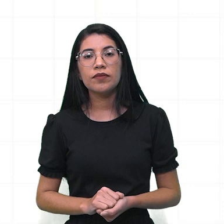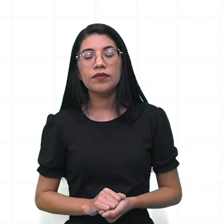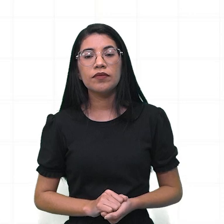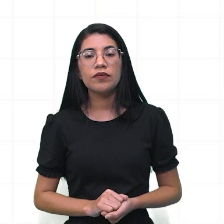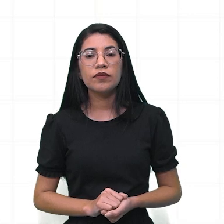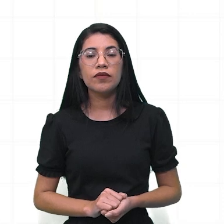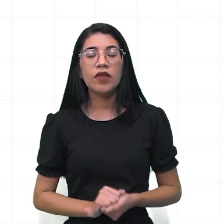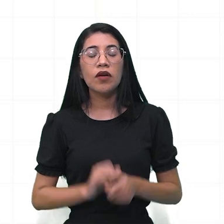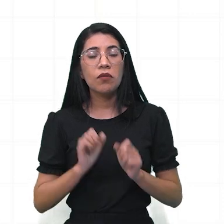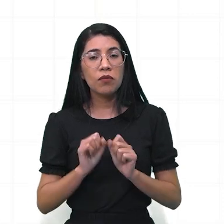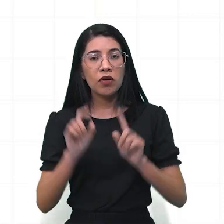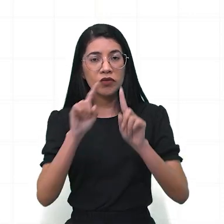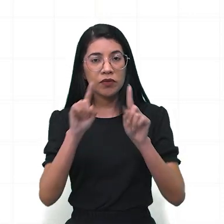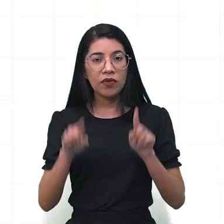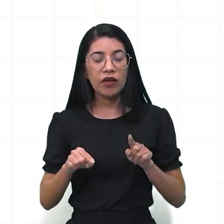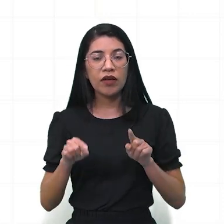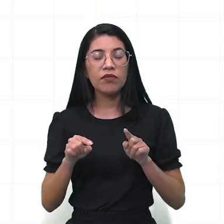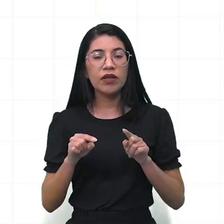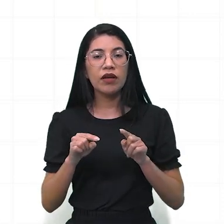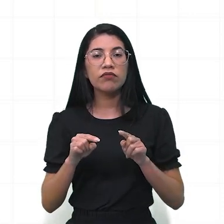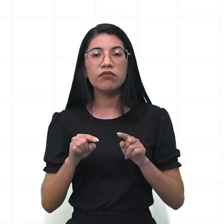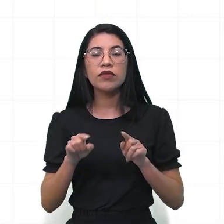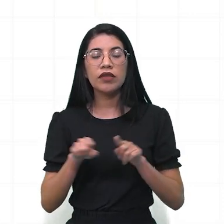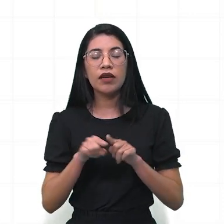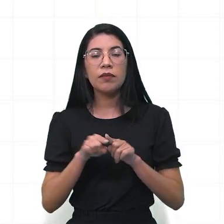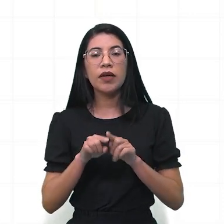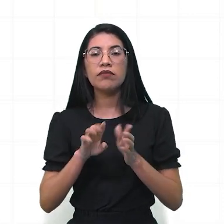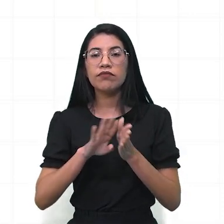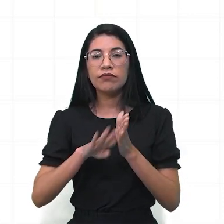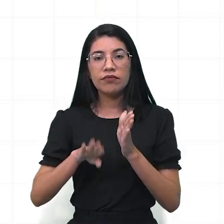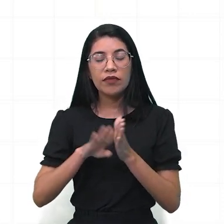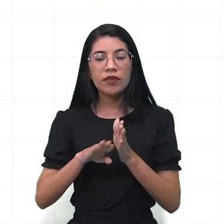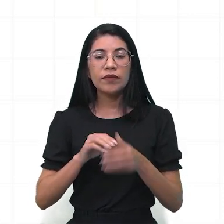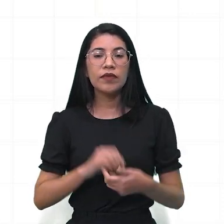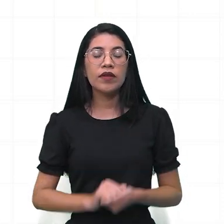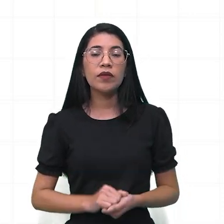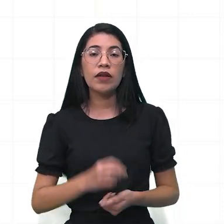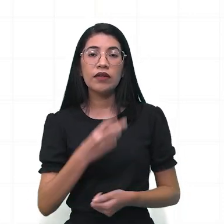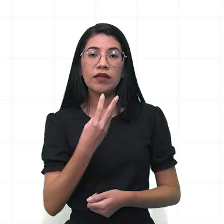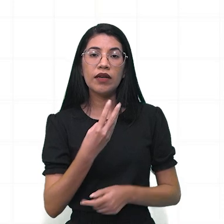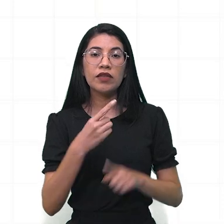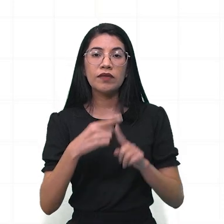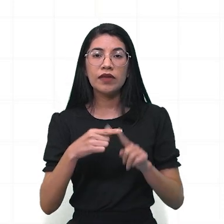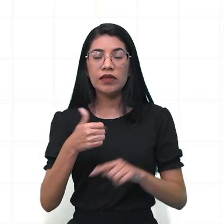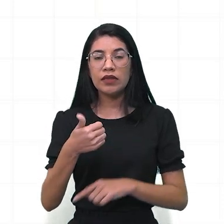Já posso até eliminar o parêntese, né? Que vai dar 3 vezes